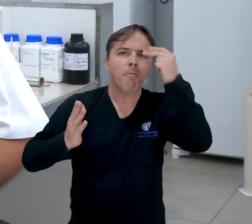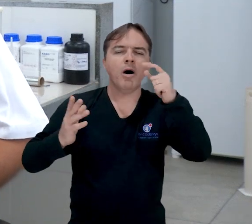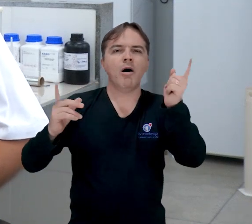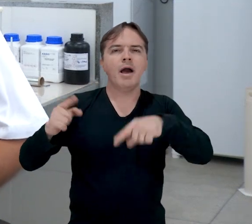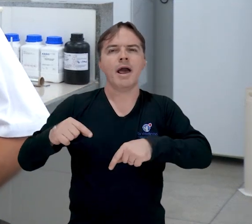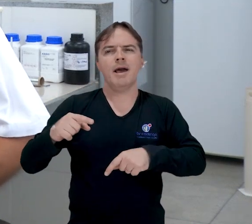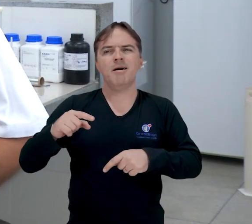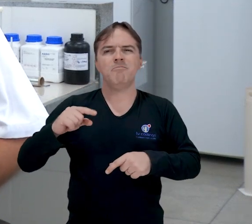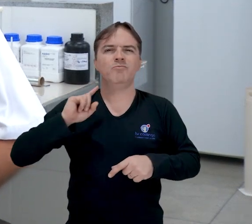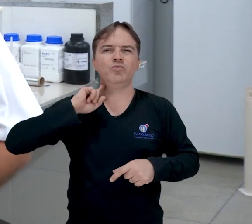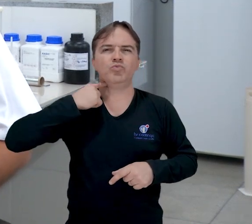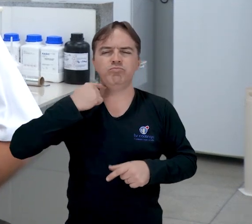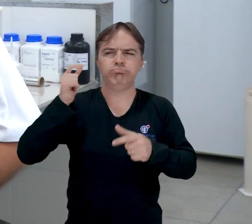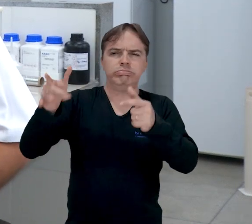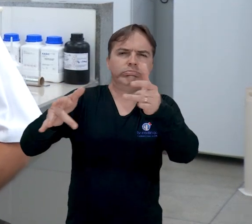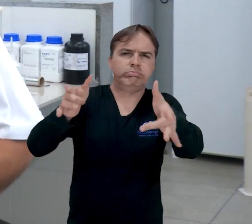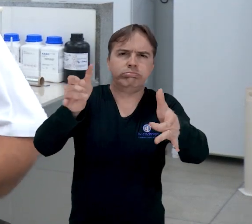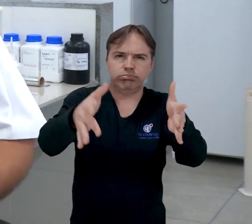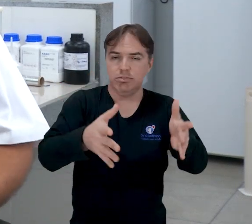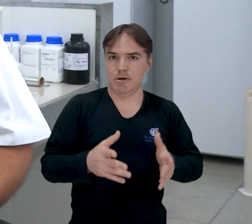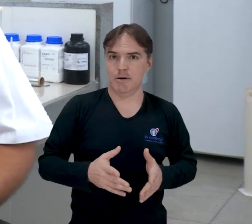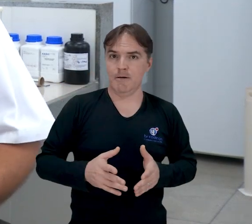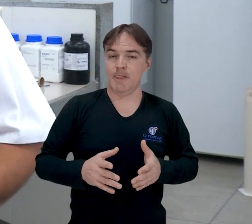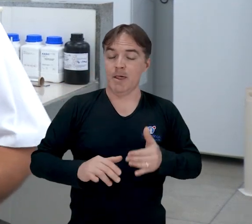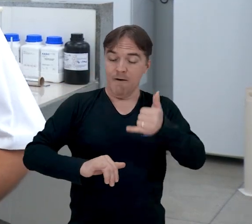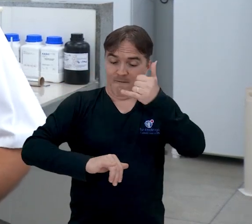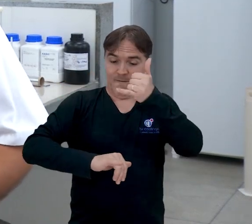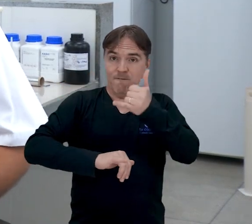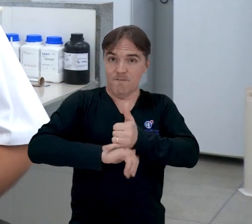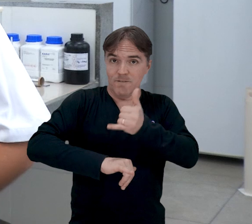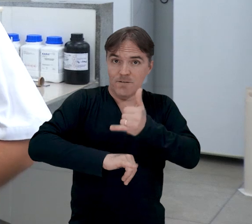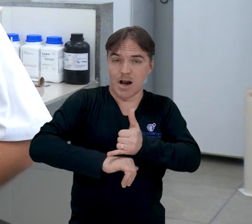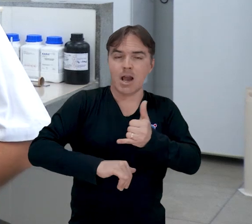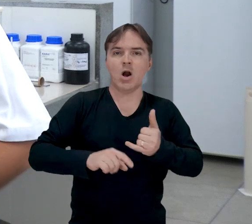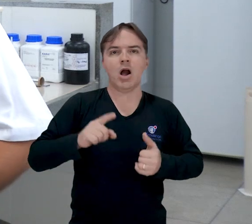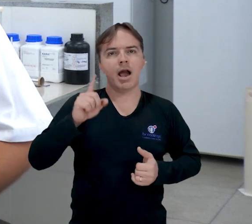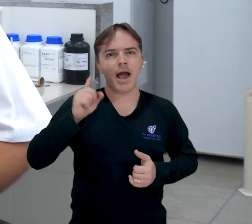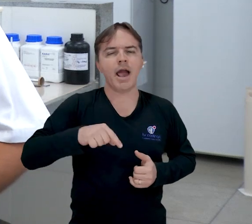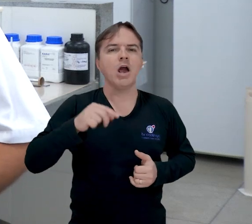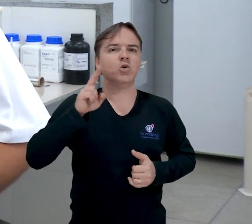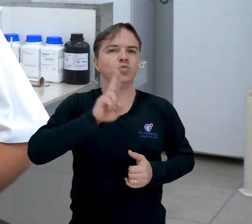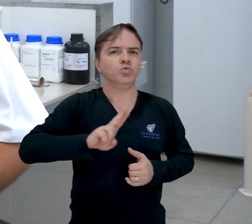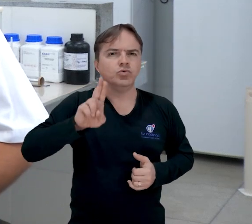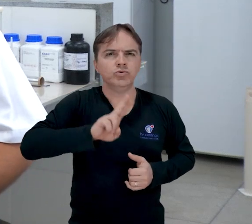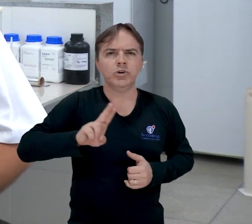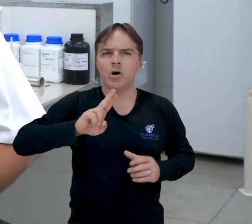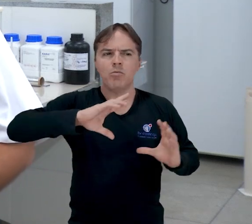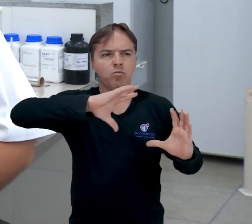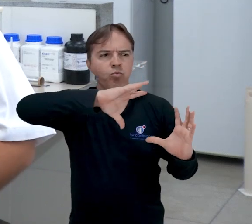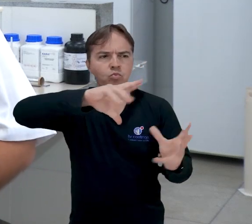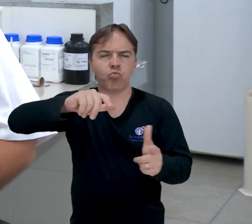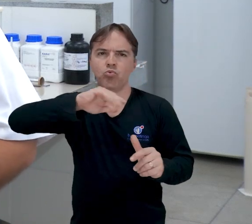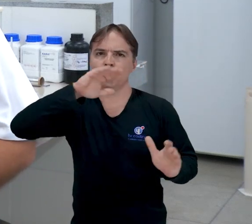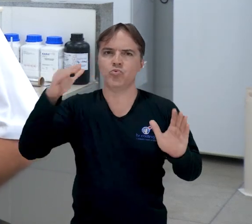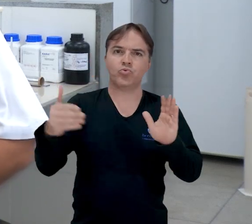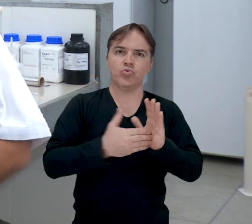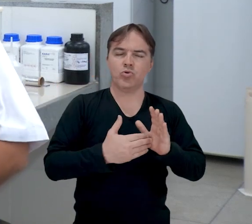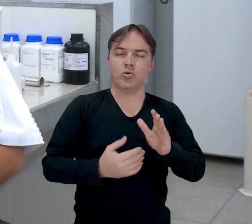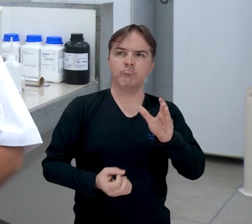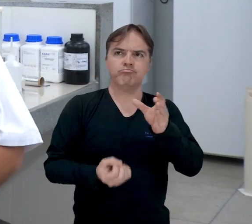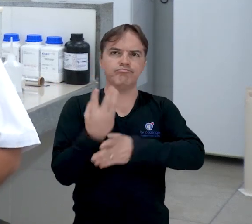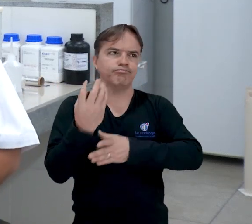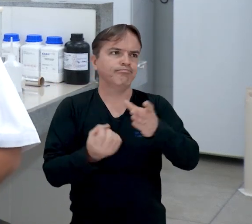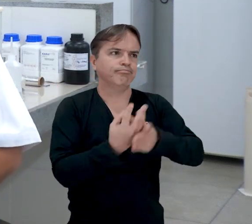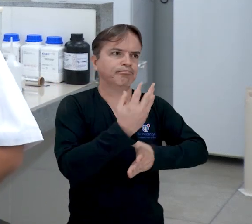a ferrugem, porque apesar do aço ser um dos metais, ou o metal mais produzido no mundo em volume, cerca de 90%